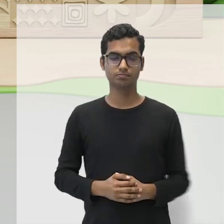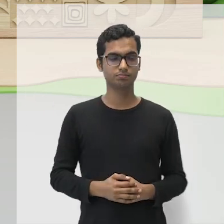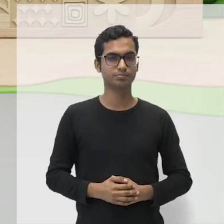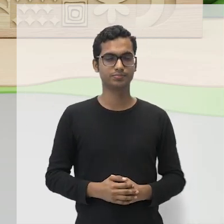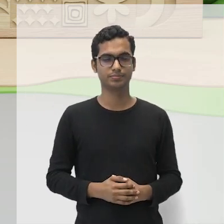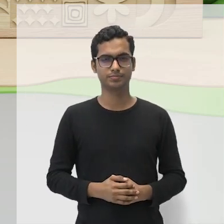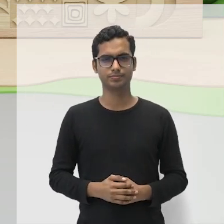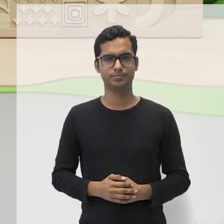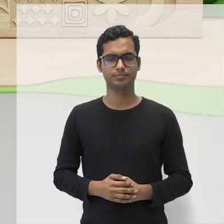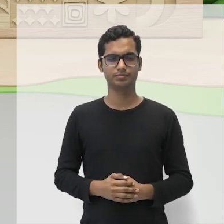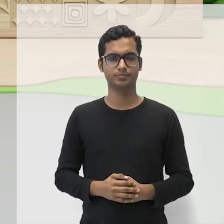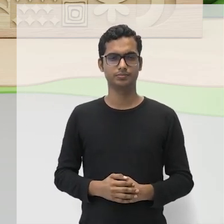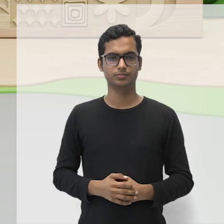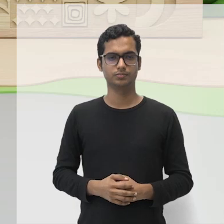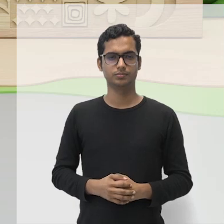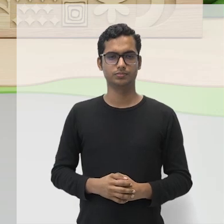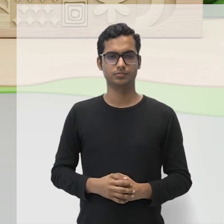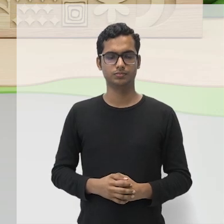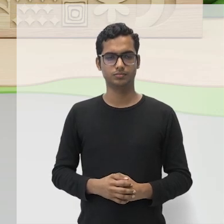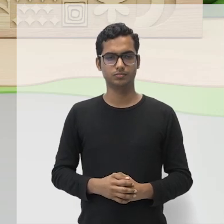central,